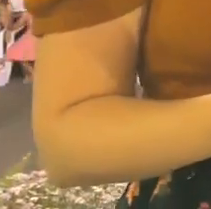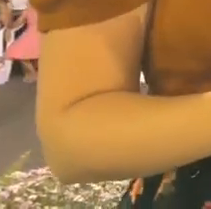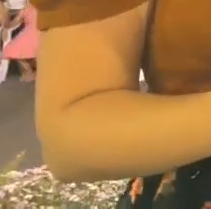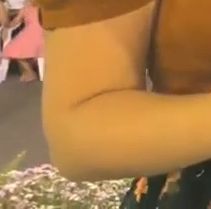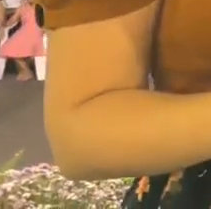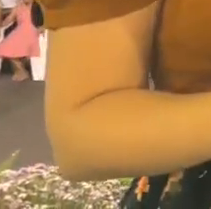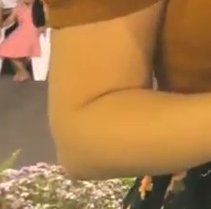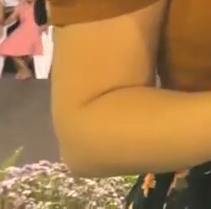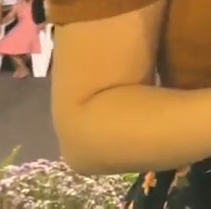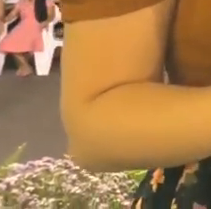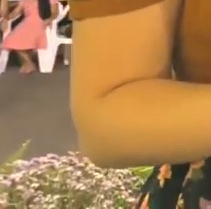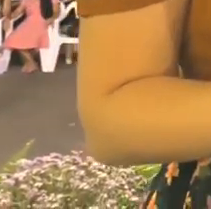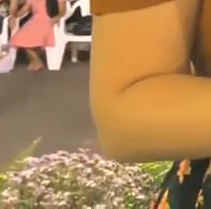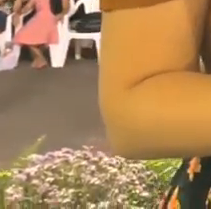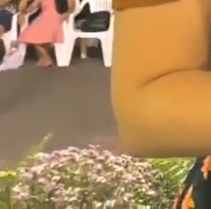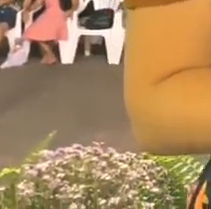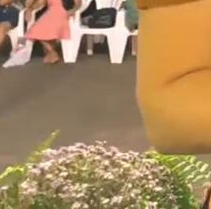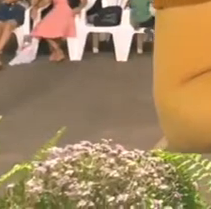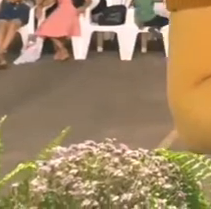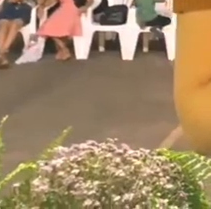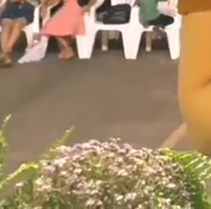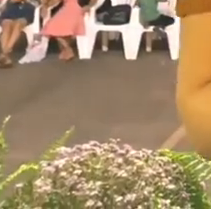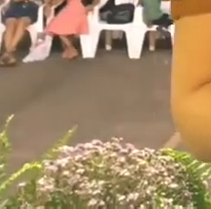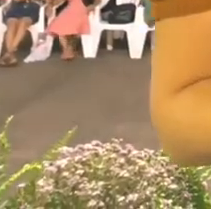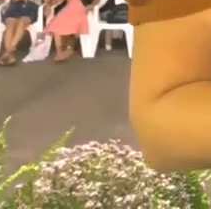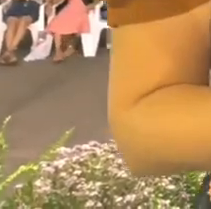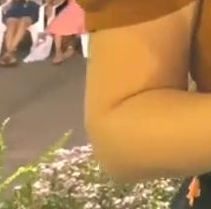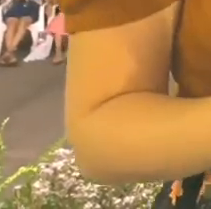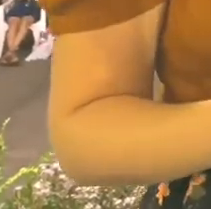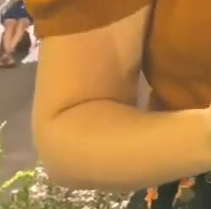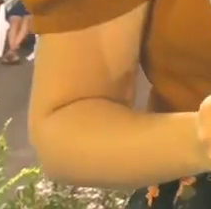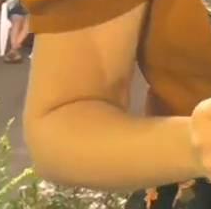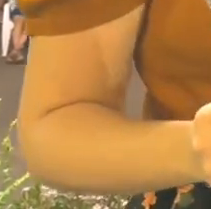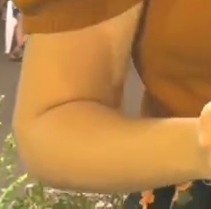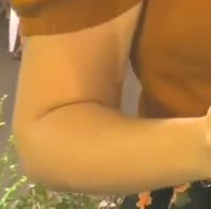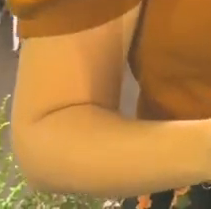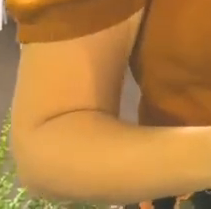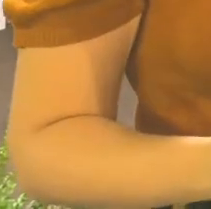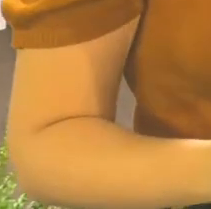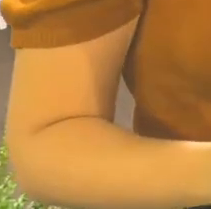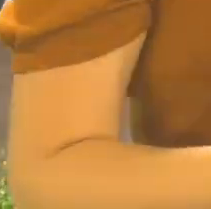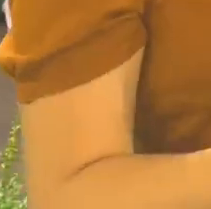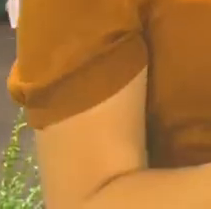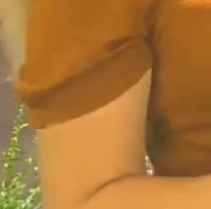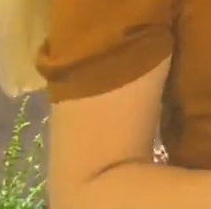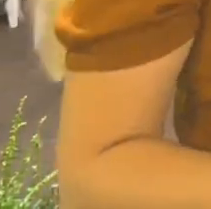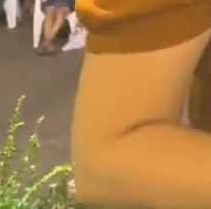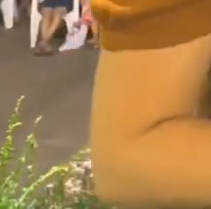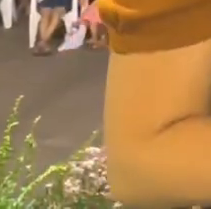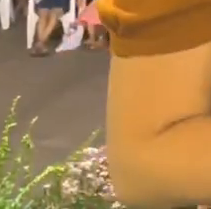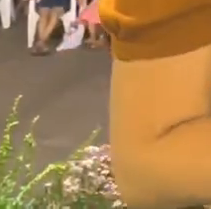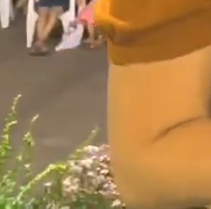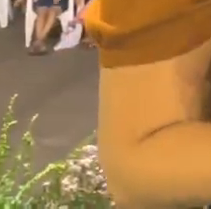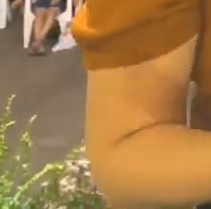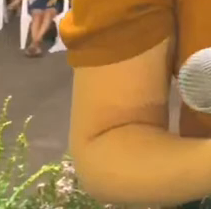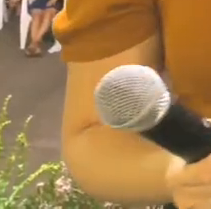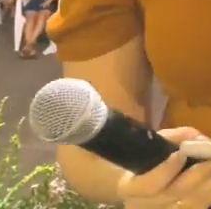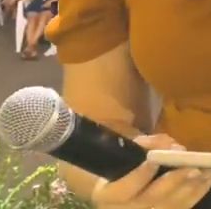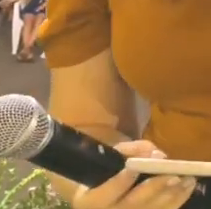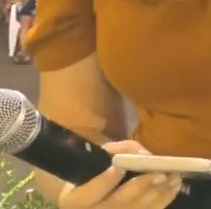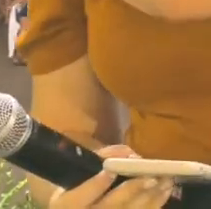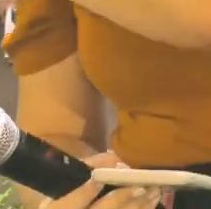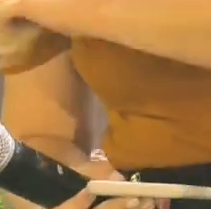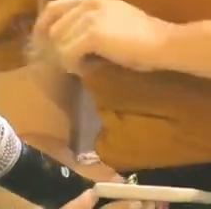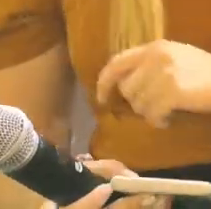Josi você é meu amigo você nos ajuda muito sempre e também a Vanessa Alves Pereira né ela falou assim Manda um abraço para minha família